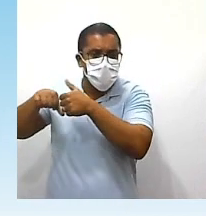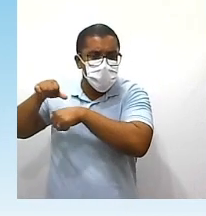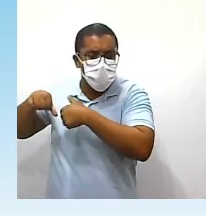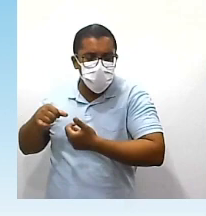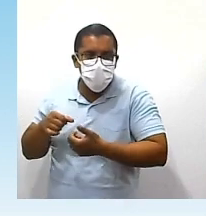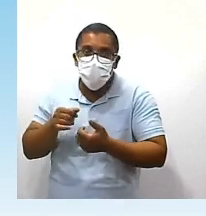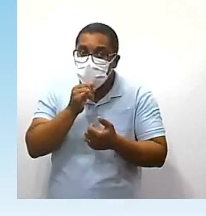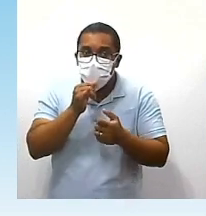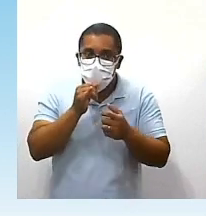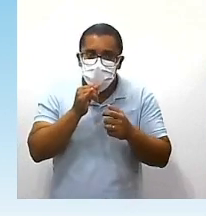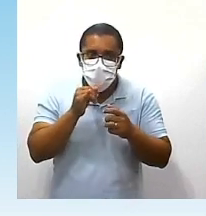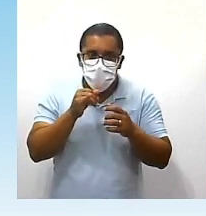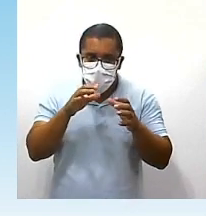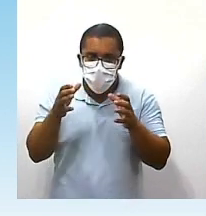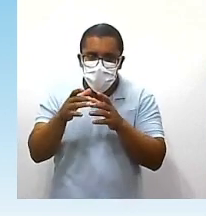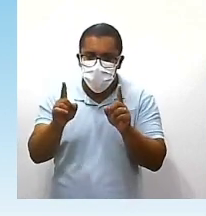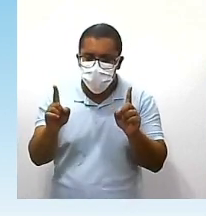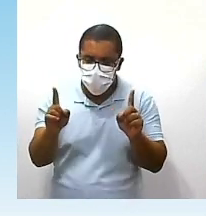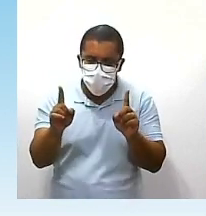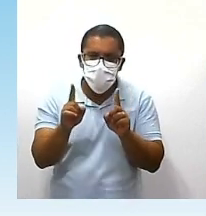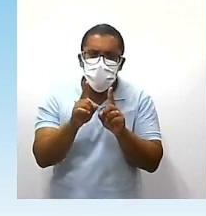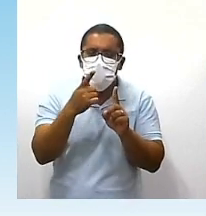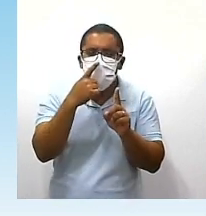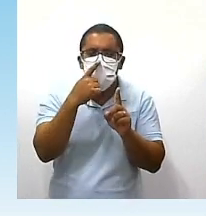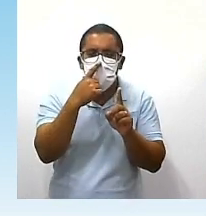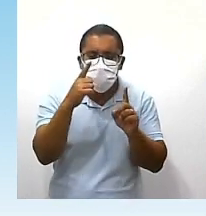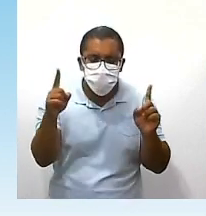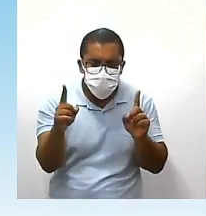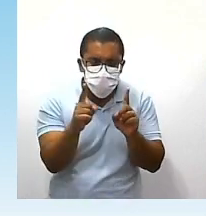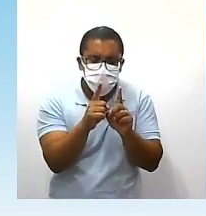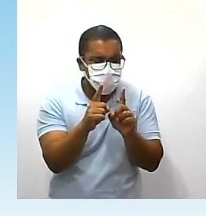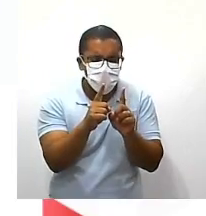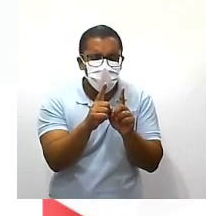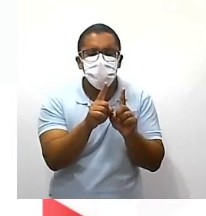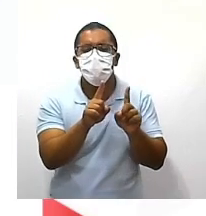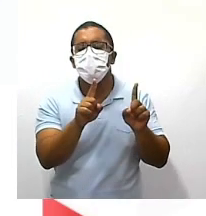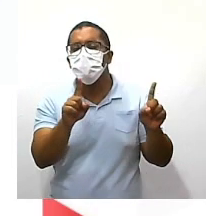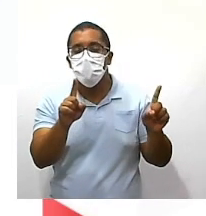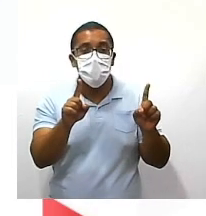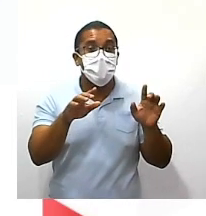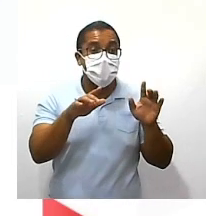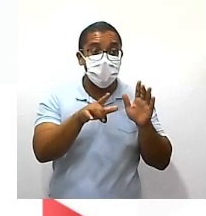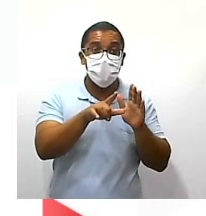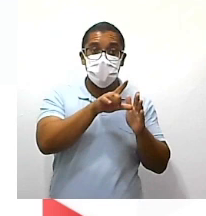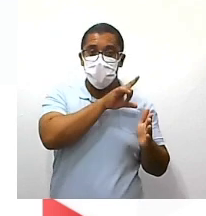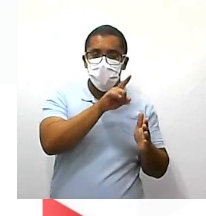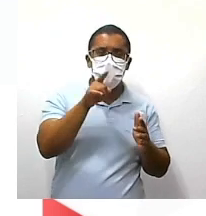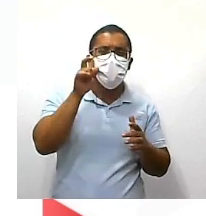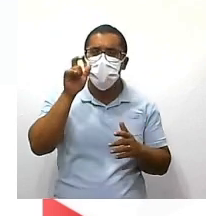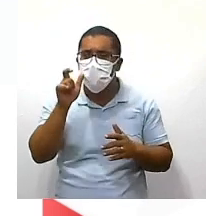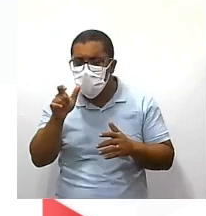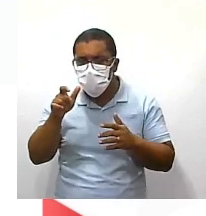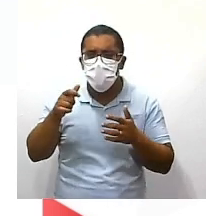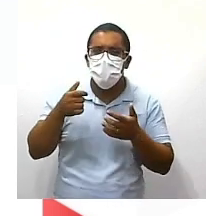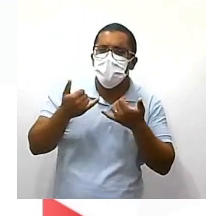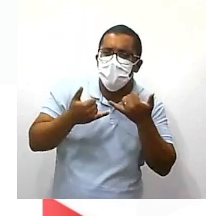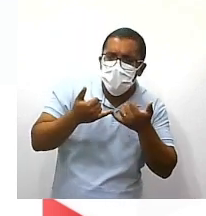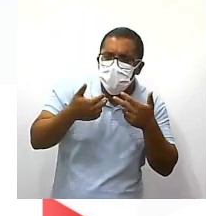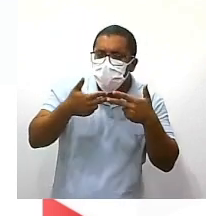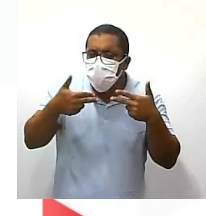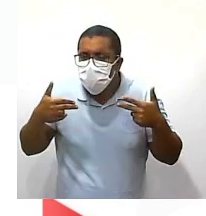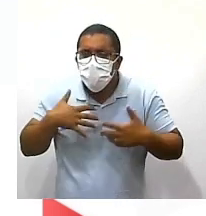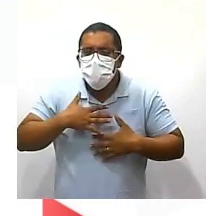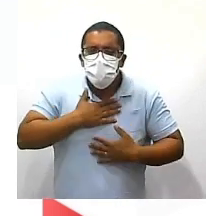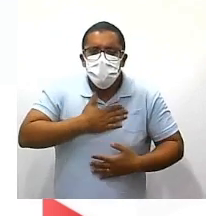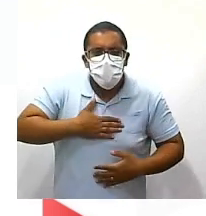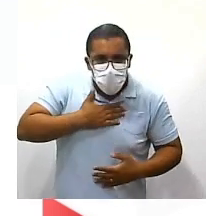são o afastamento de pessoas próximas e desinteresse por atividades que antes eram prazerosas.